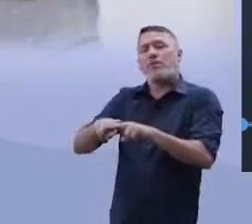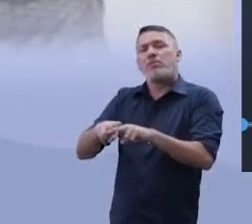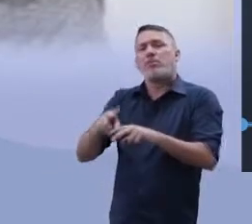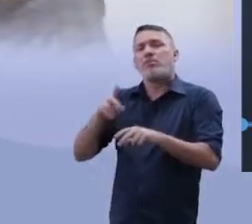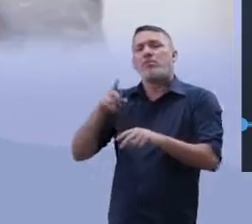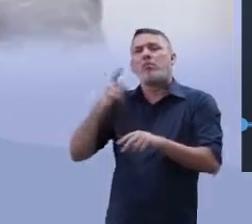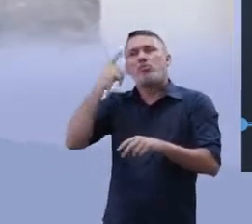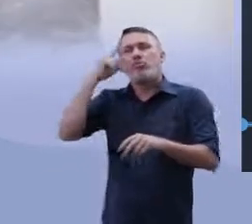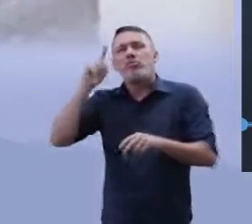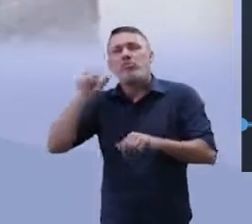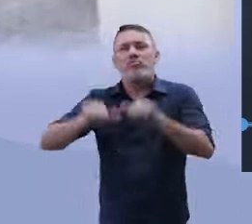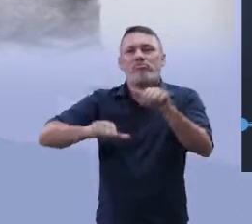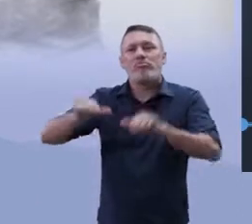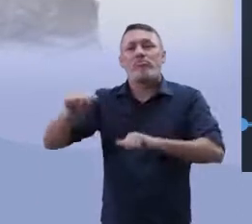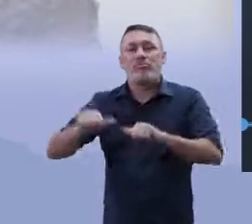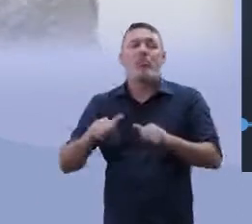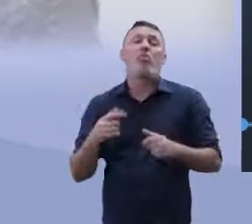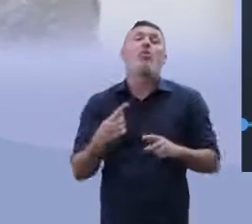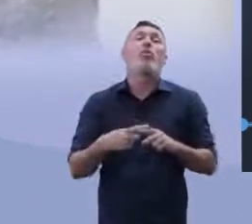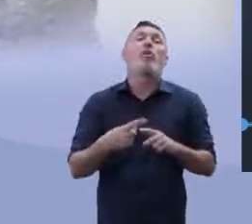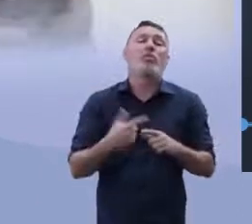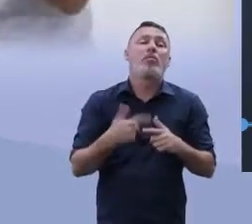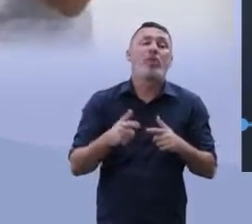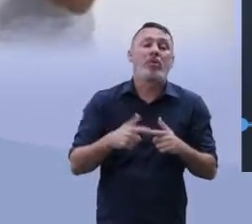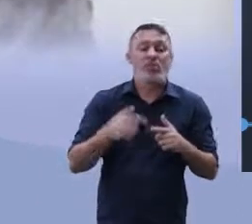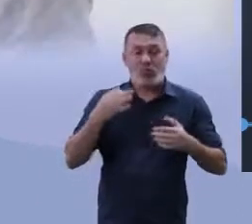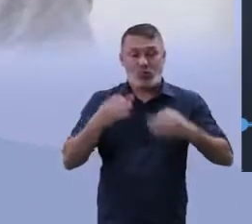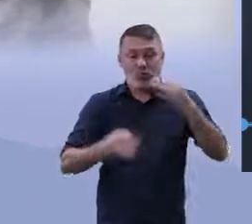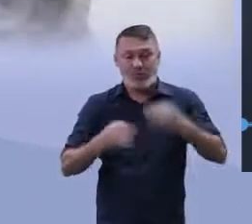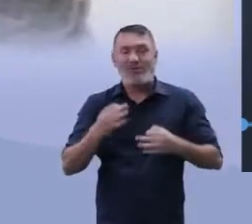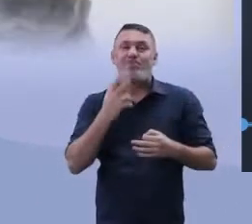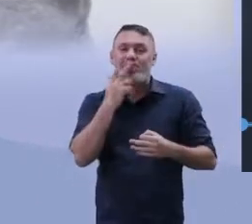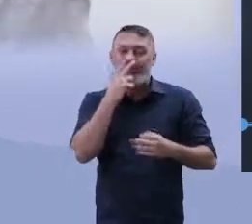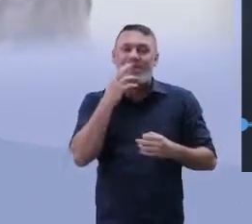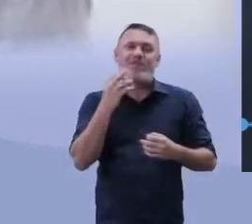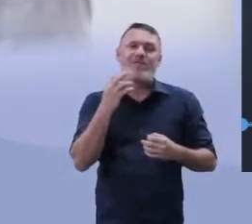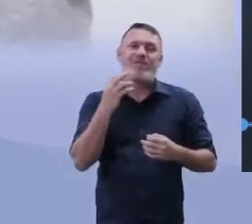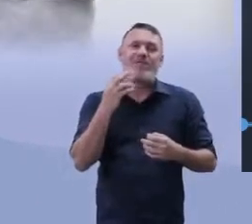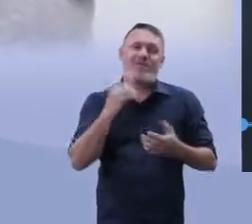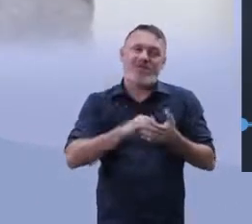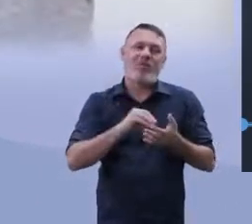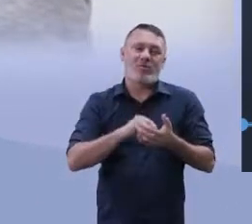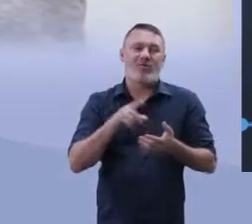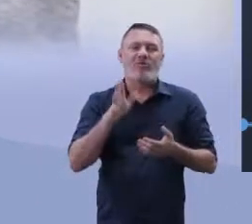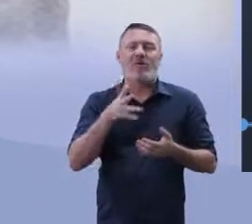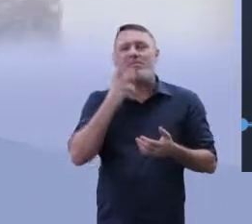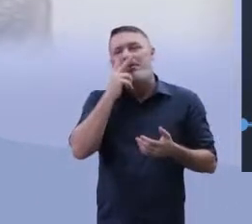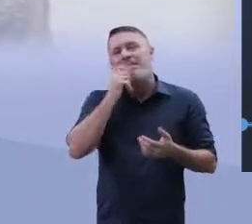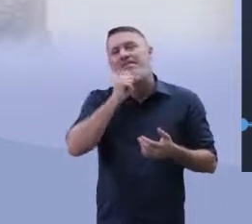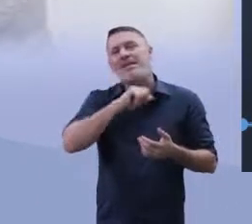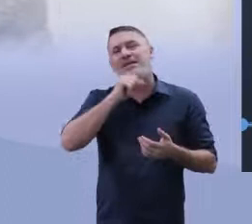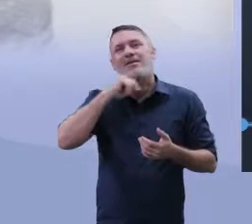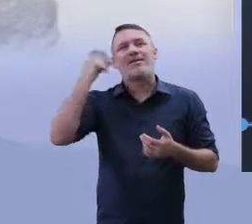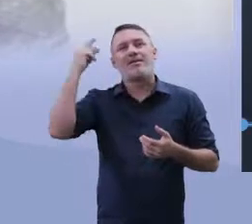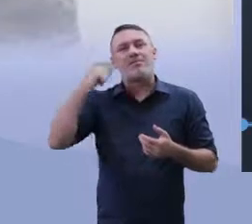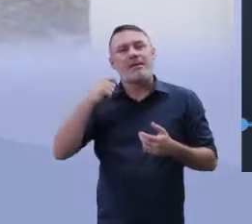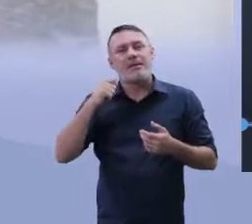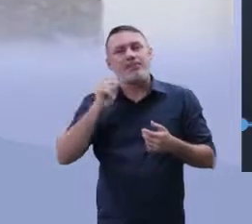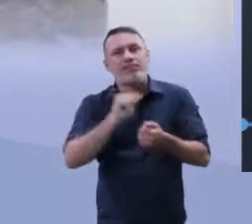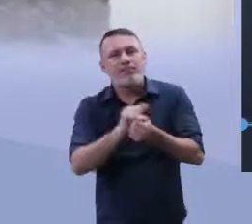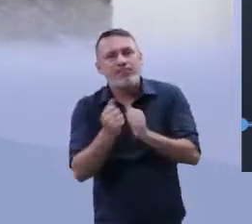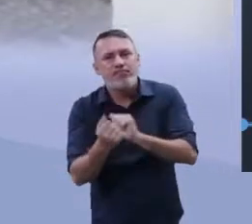é que isso não ocorre porque eu não tenho uma justiça eficaz. A quantidade, não estou falando que eles não estão trabalhando,